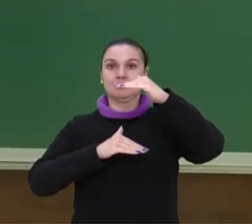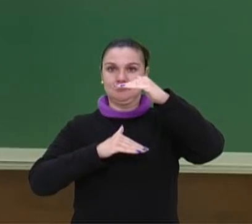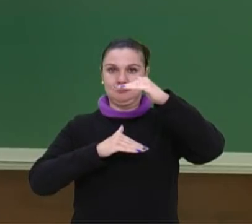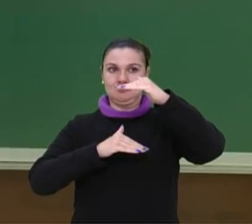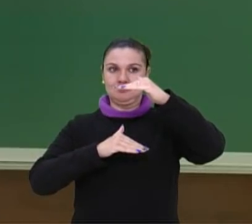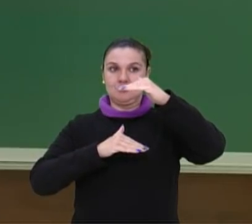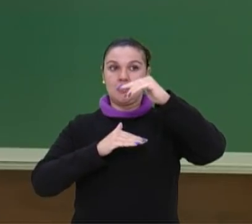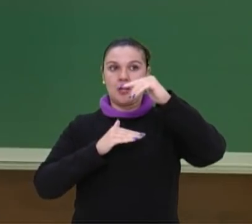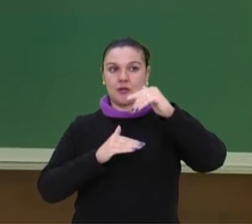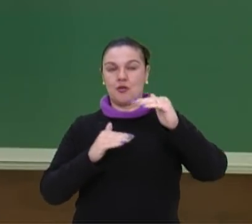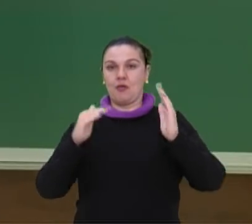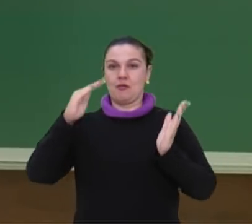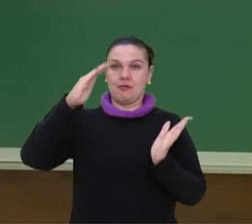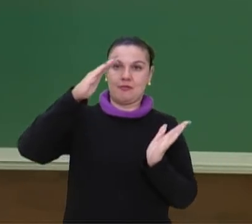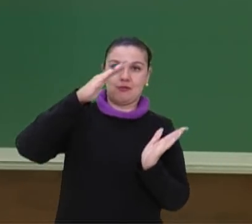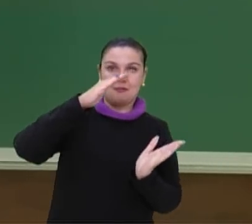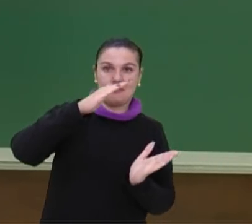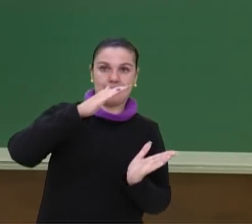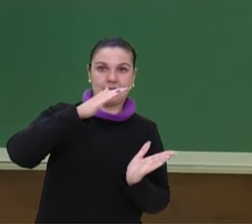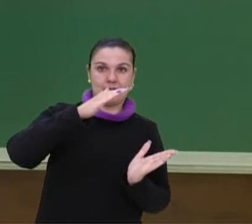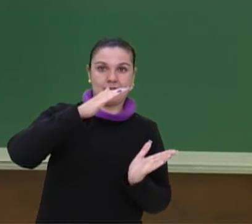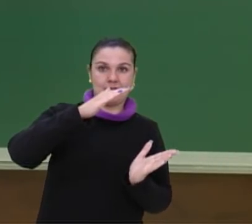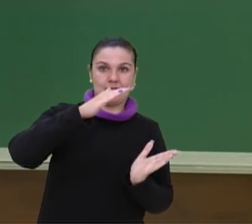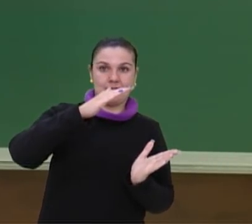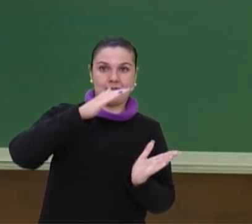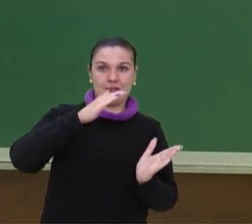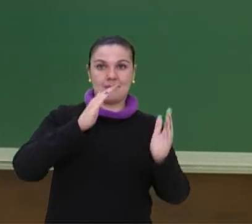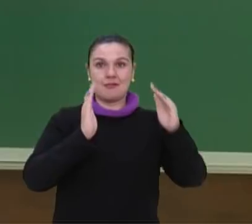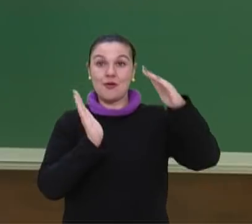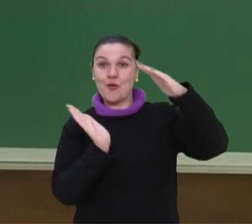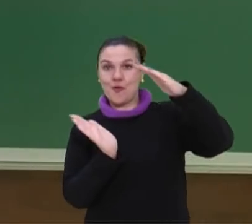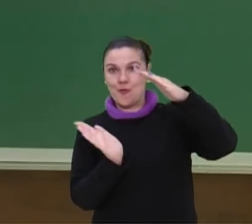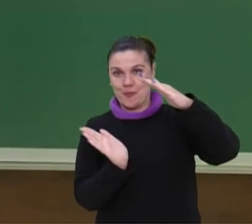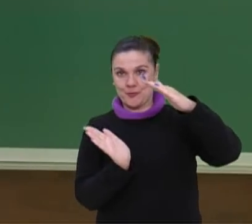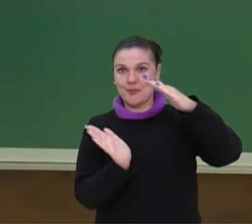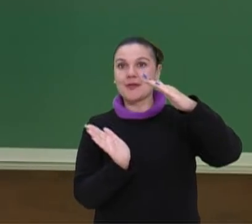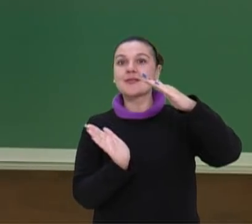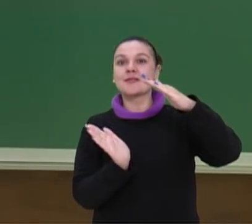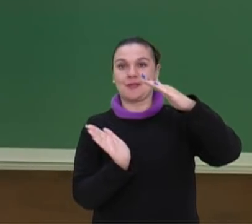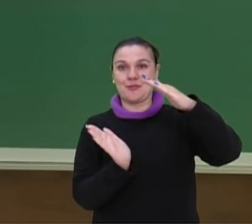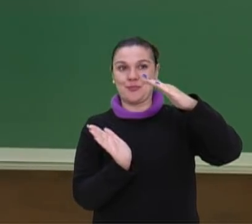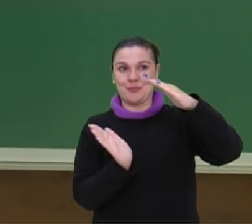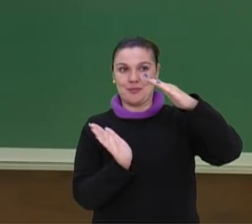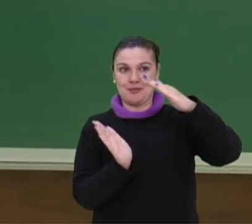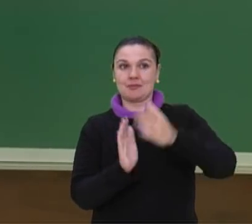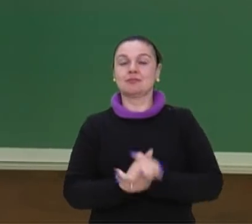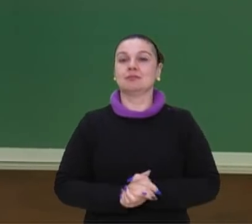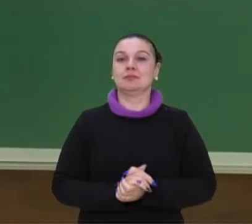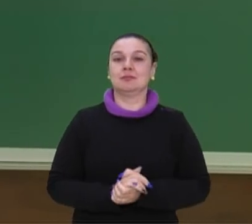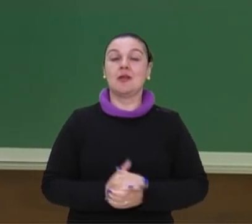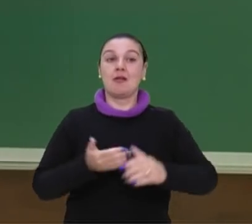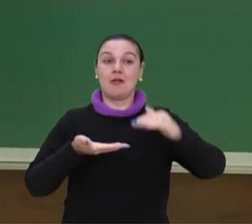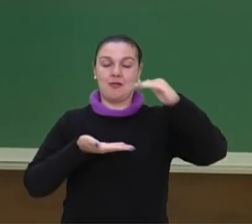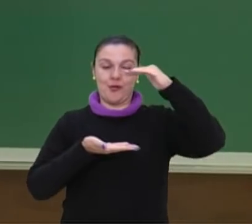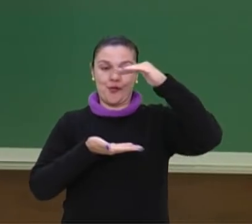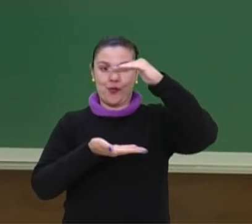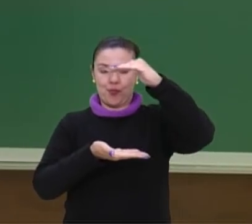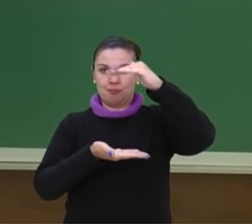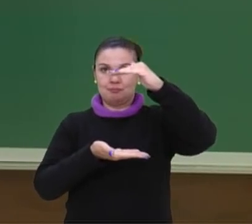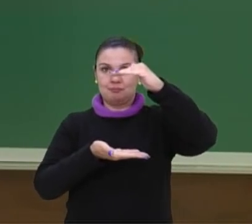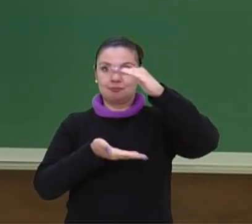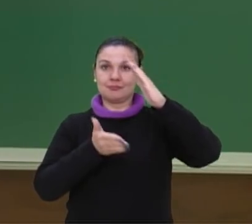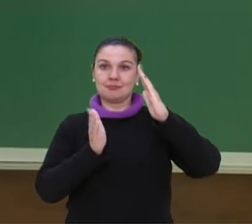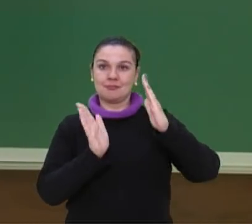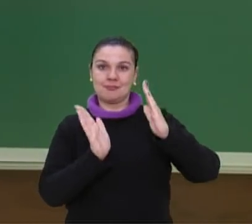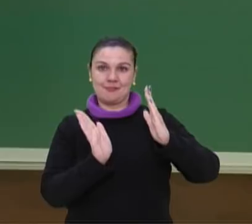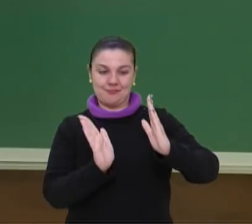lados paralelos. Aqui, mesma coisa, um par de lados paralelos e outro par de lados paralelos. E assim por